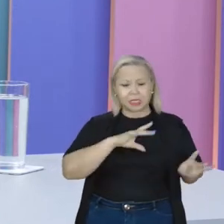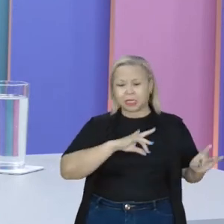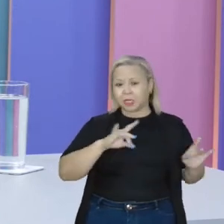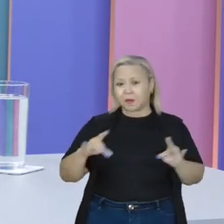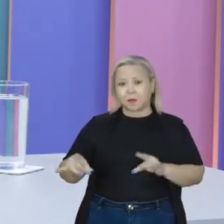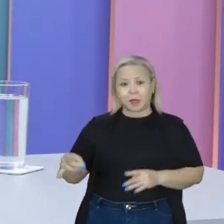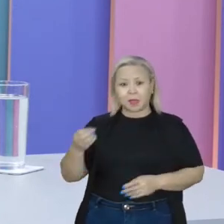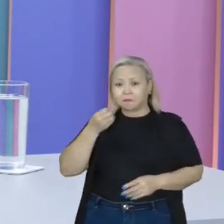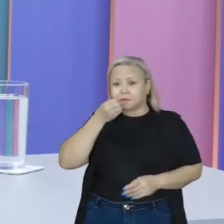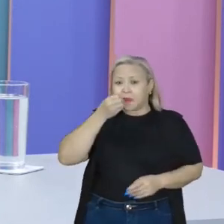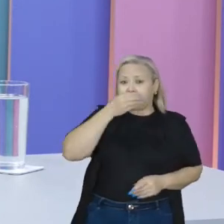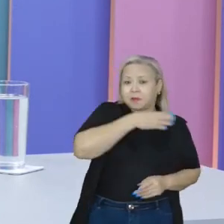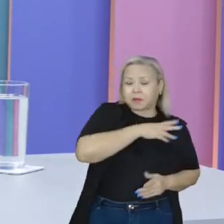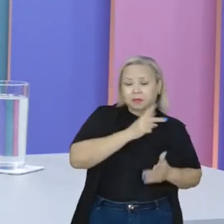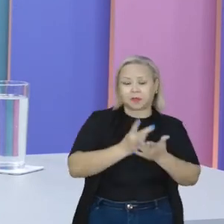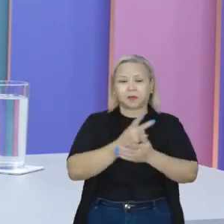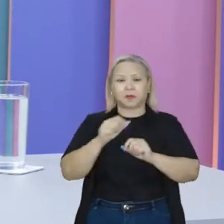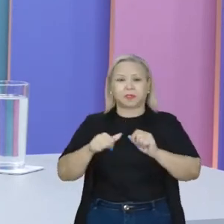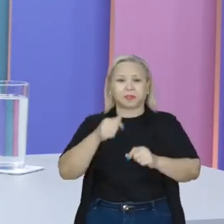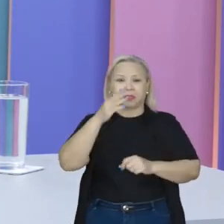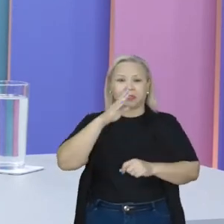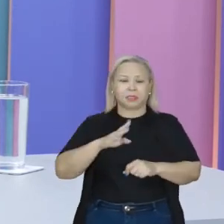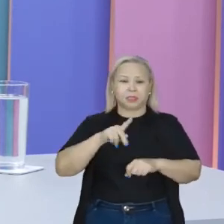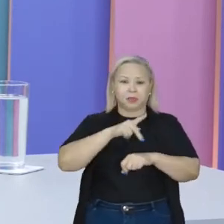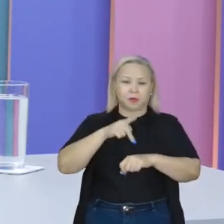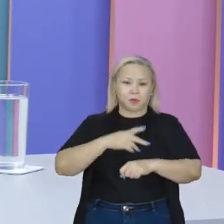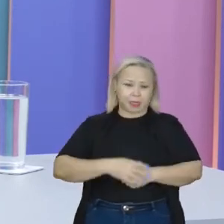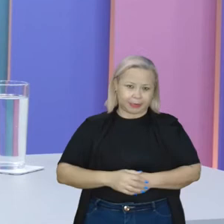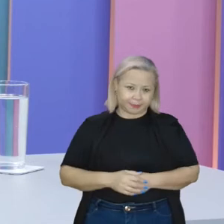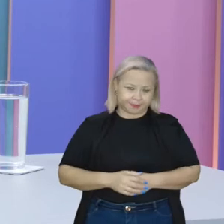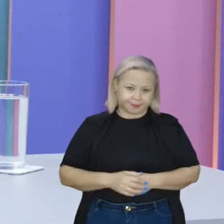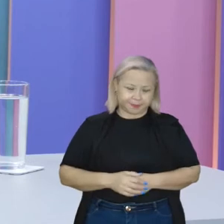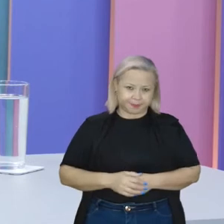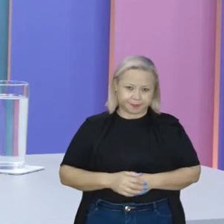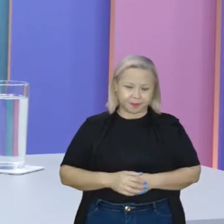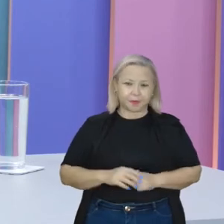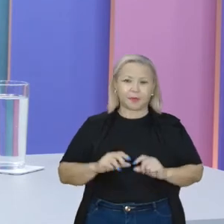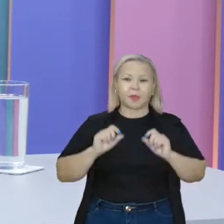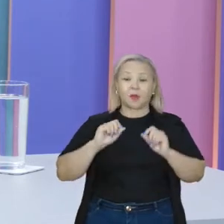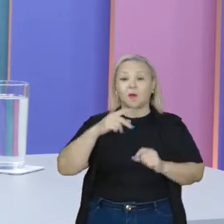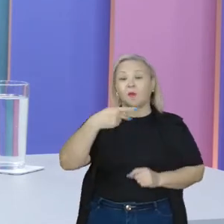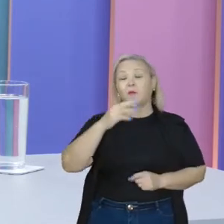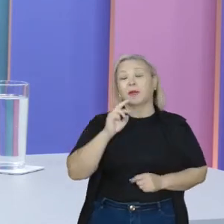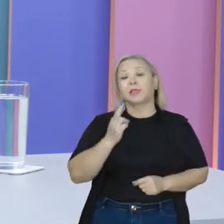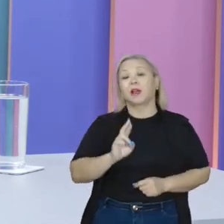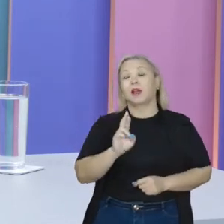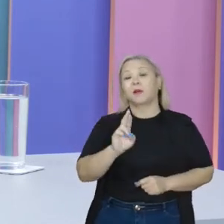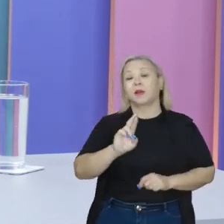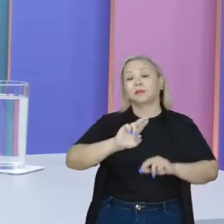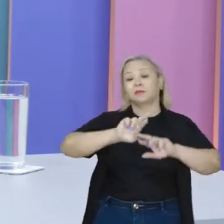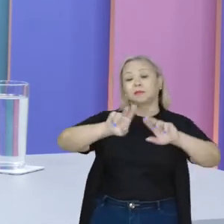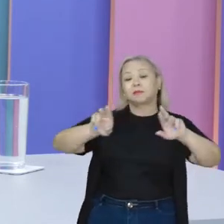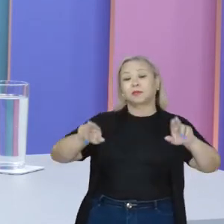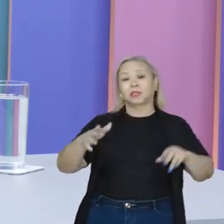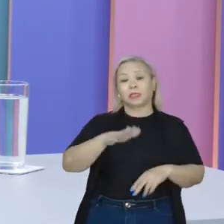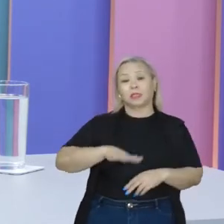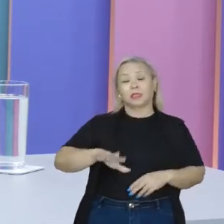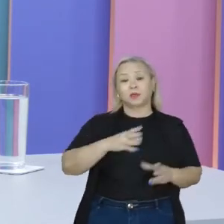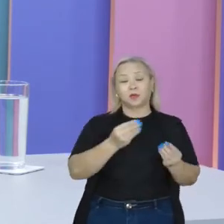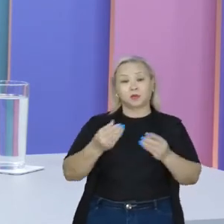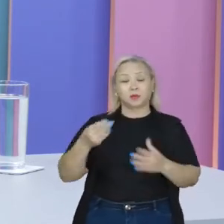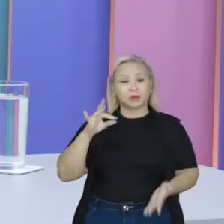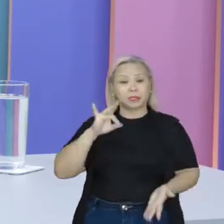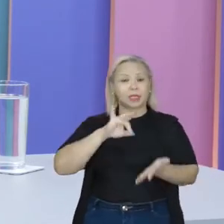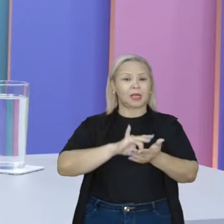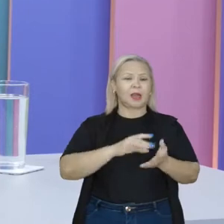absurdos que têm acontecido no país afora. Então, o PT representa isso, né? Muitas realizações,